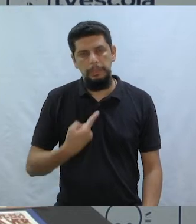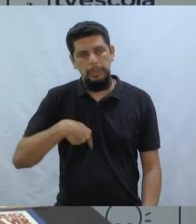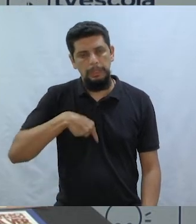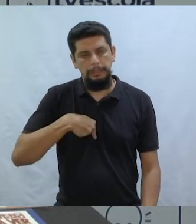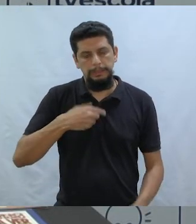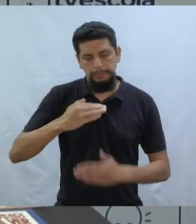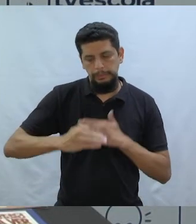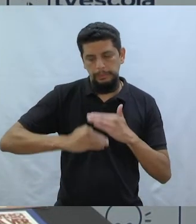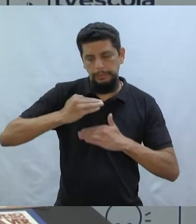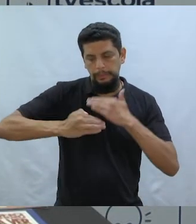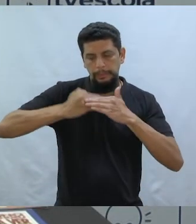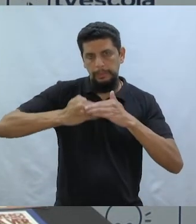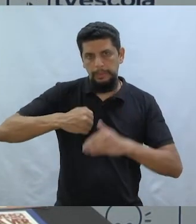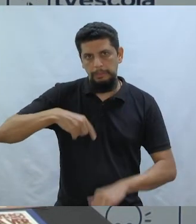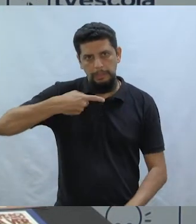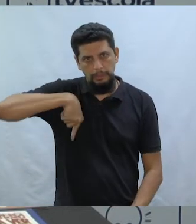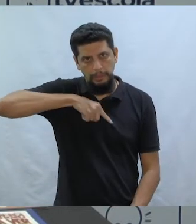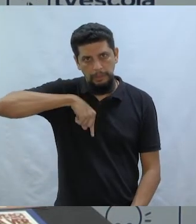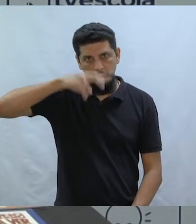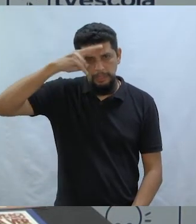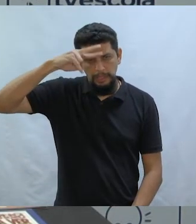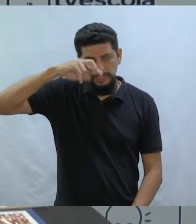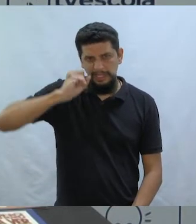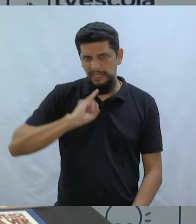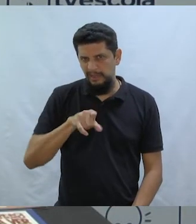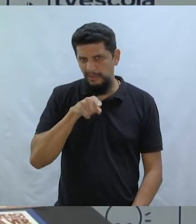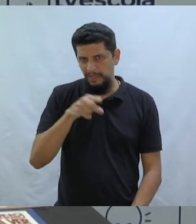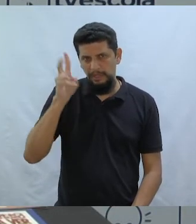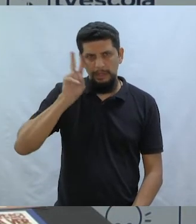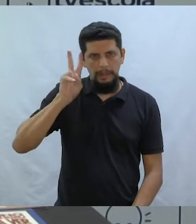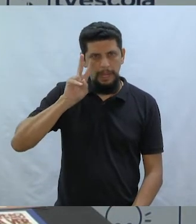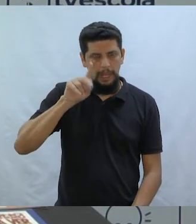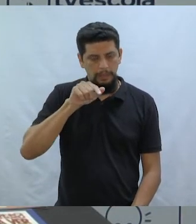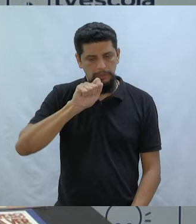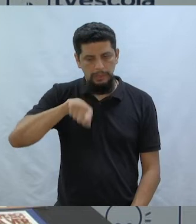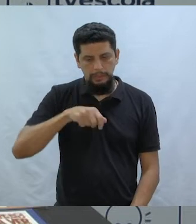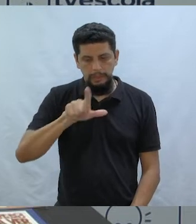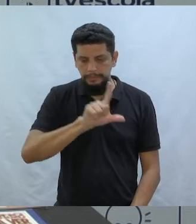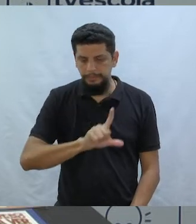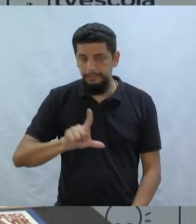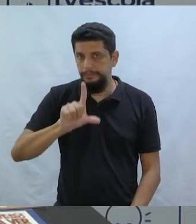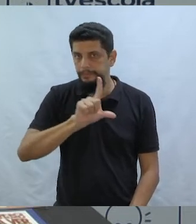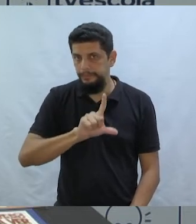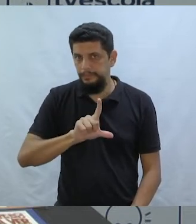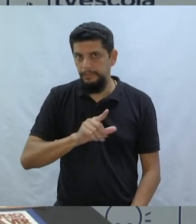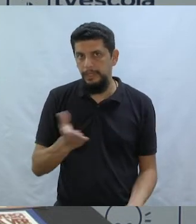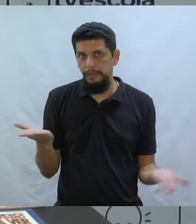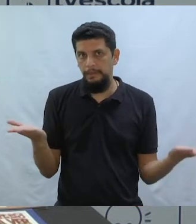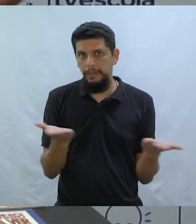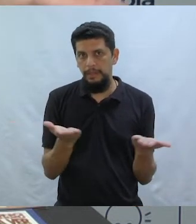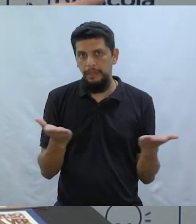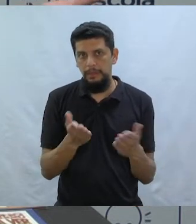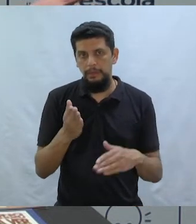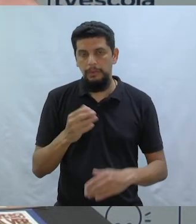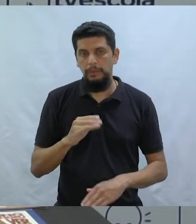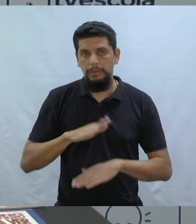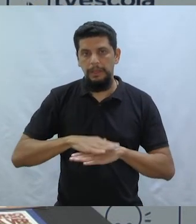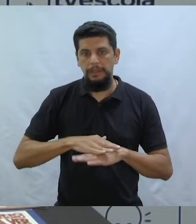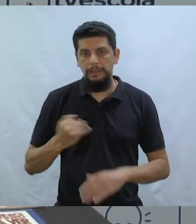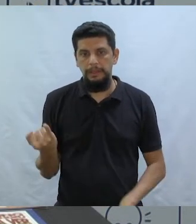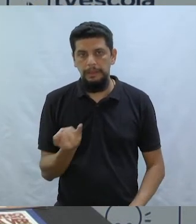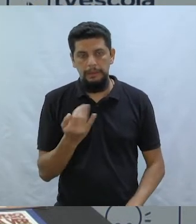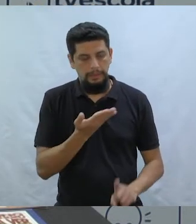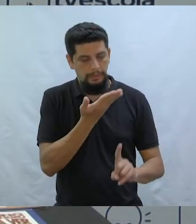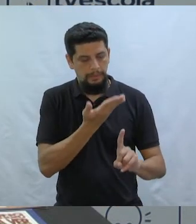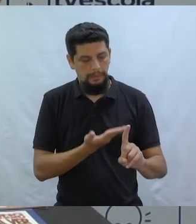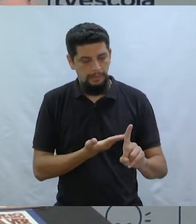nosso crescimento para nossas histórias Será que você ia lembrar de falar isso da literatura a importância mas aqui o importante é